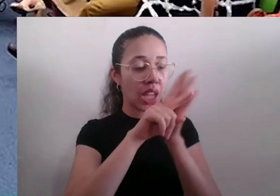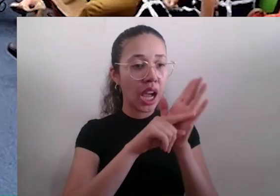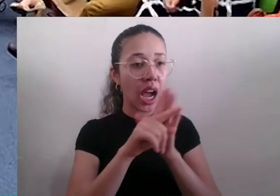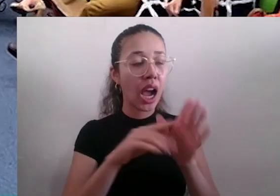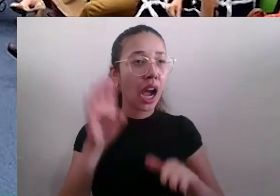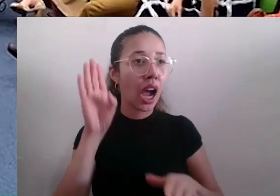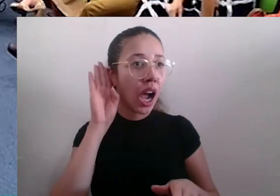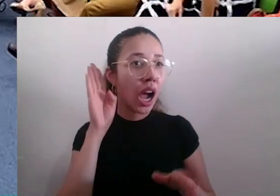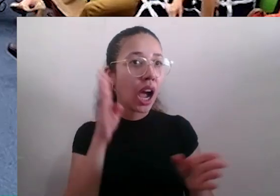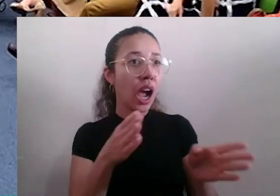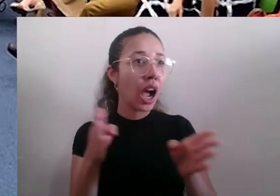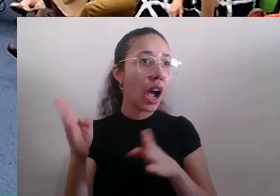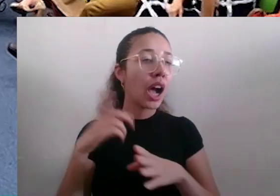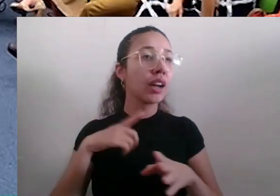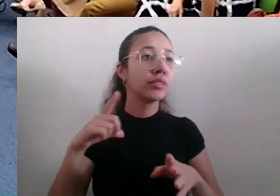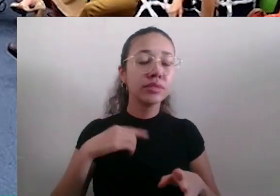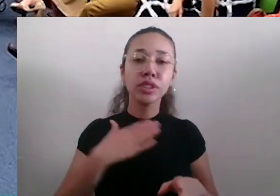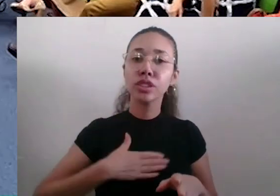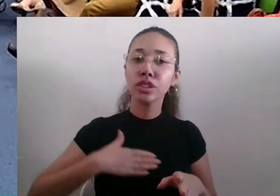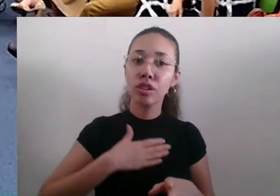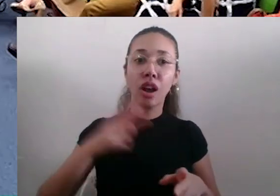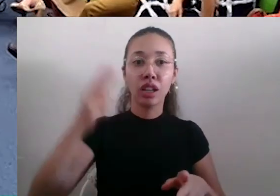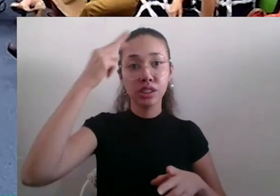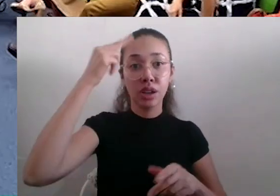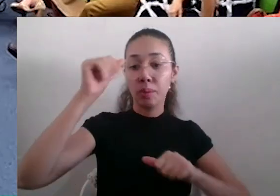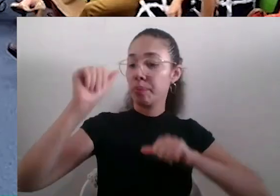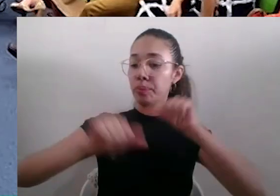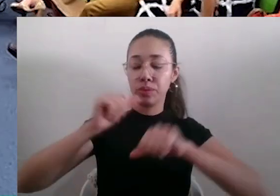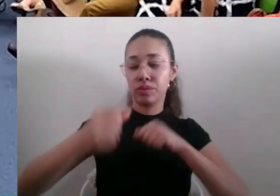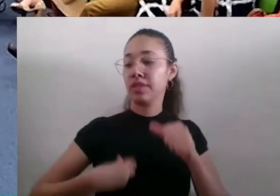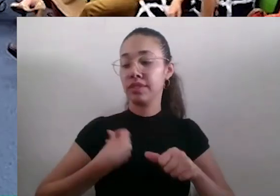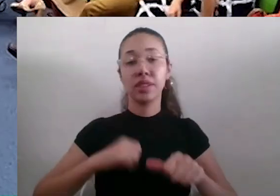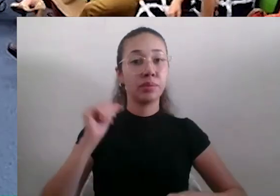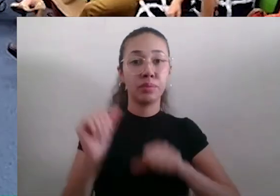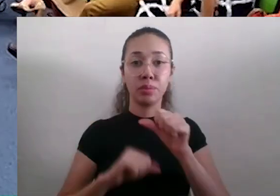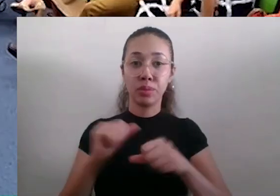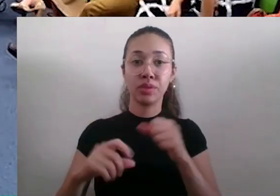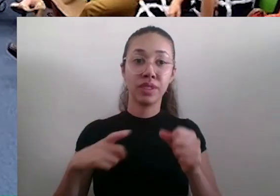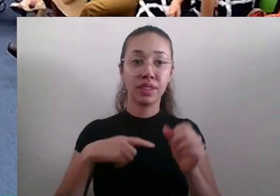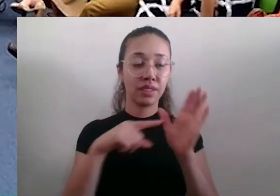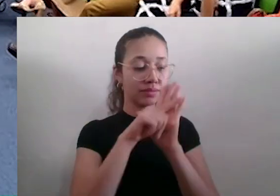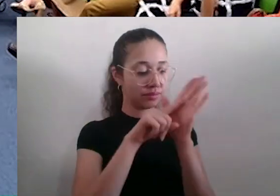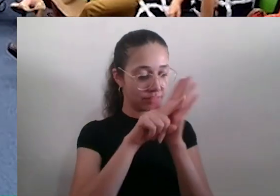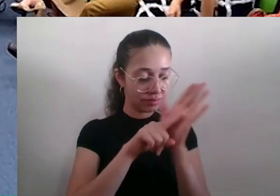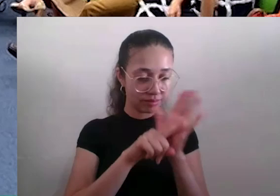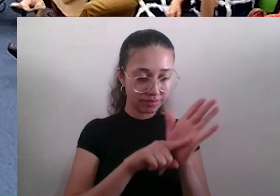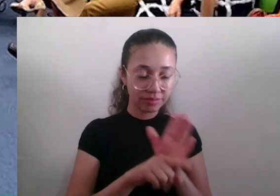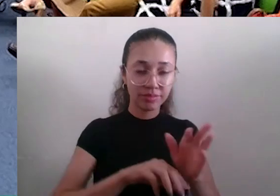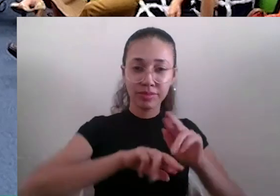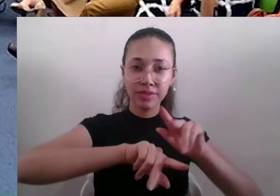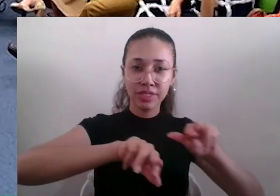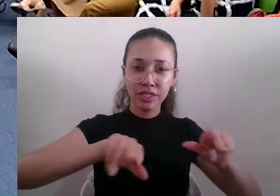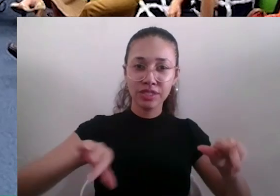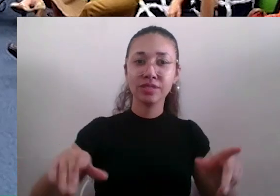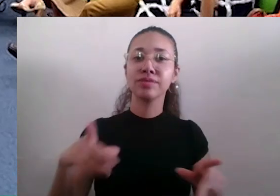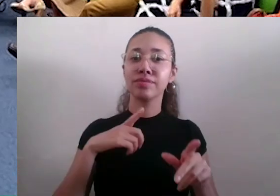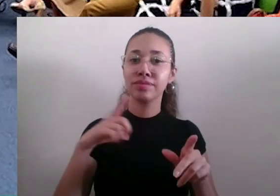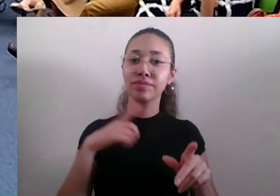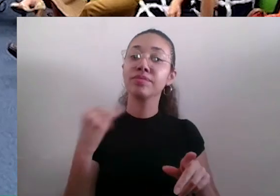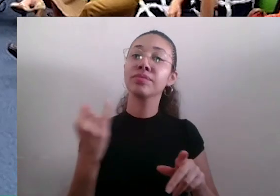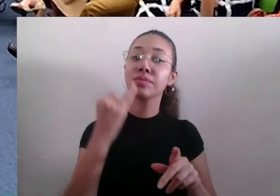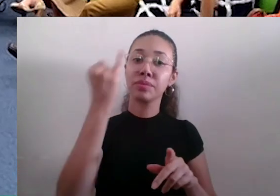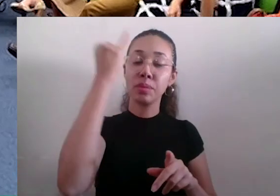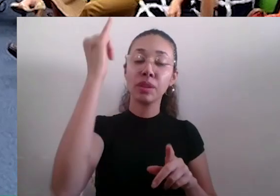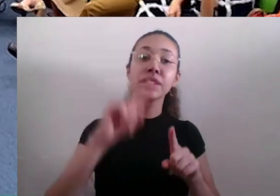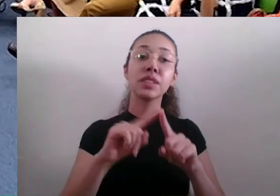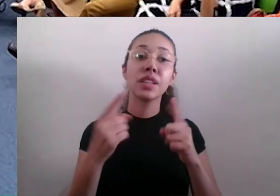né a a a realidade então Eh existe uma pesquisa incrível existe uma didática no que apresenta eh mas